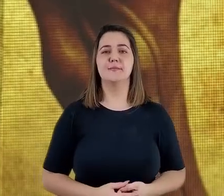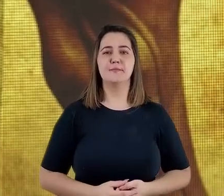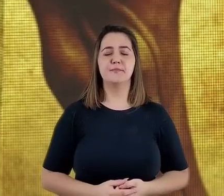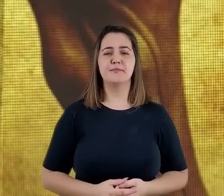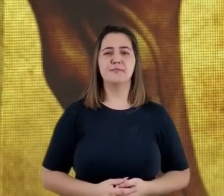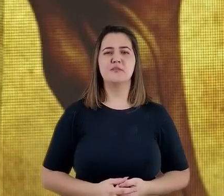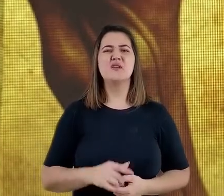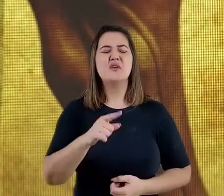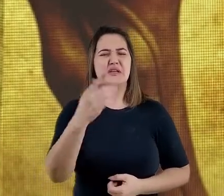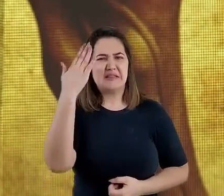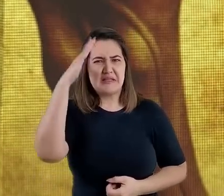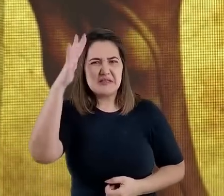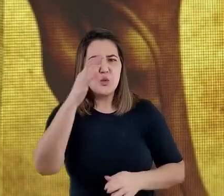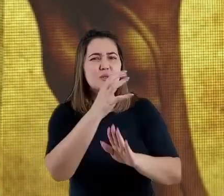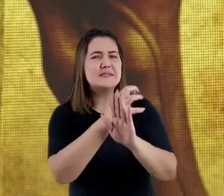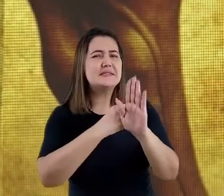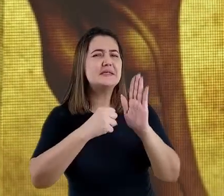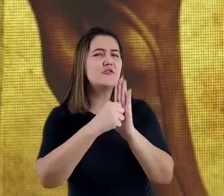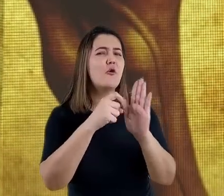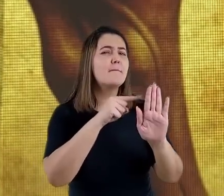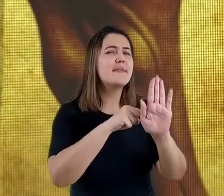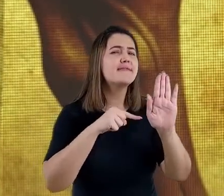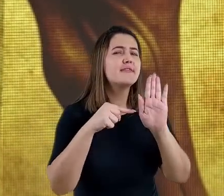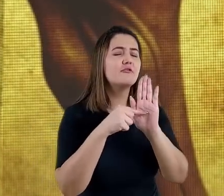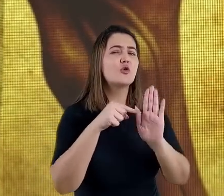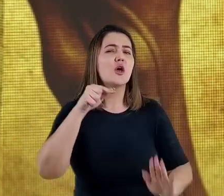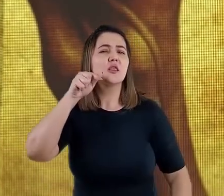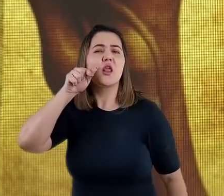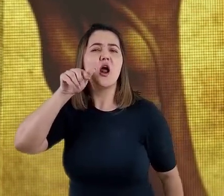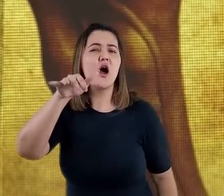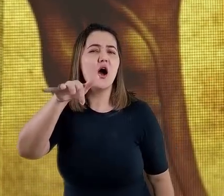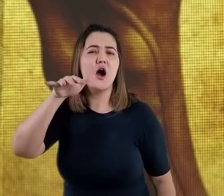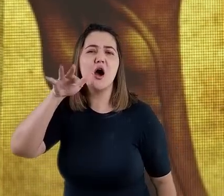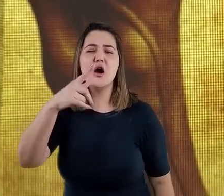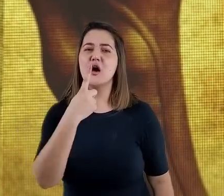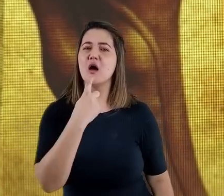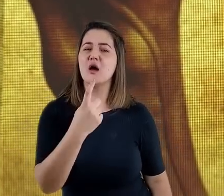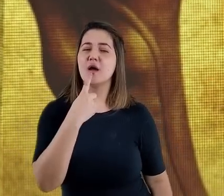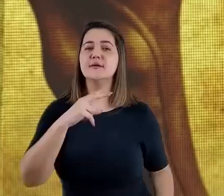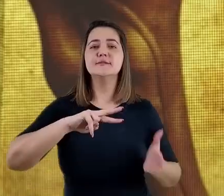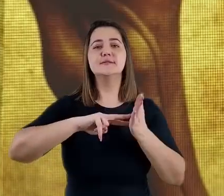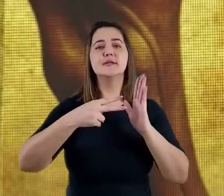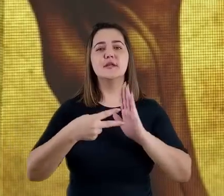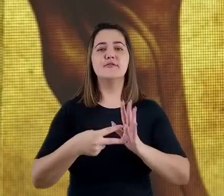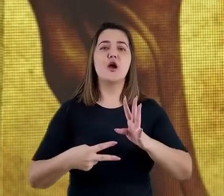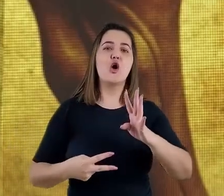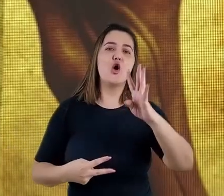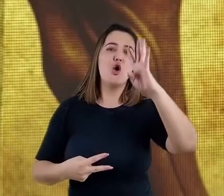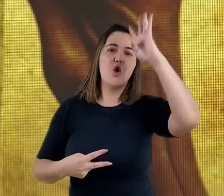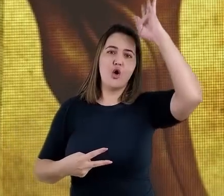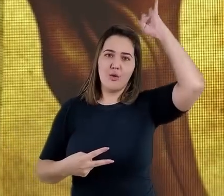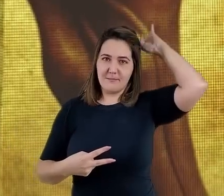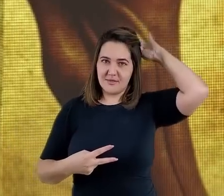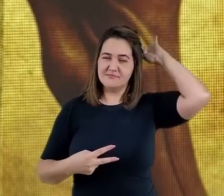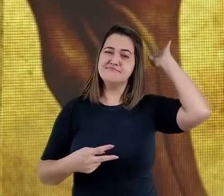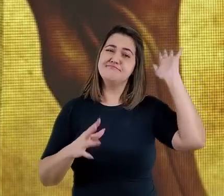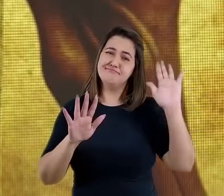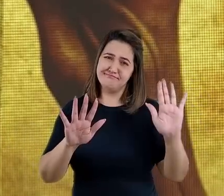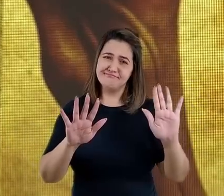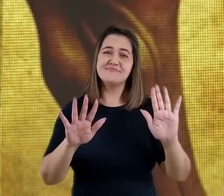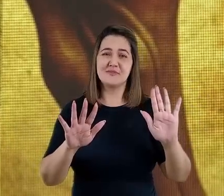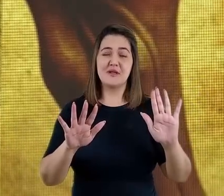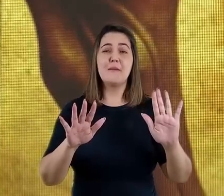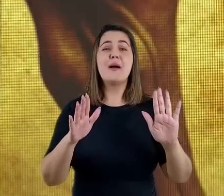paralelo? Agora a pergunta persiste. Como entender isto? É que a Bíblia tem uma forma de mostrar